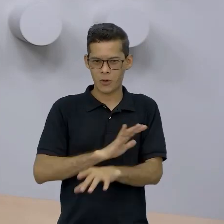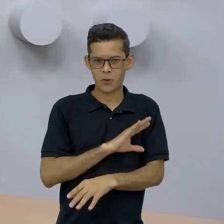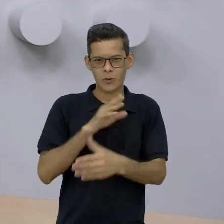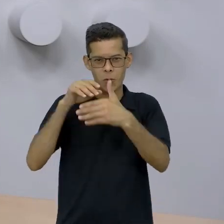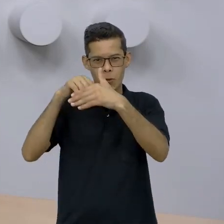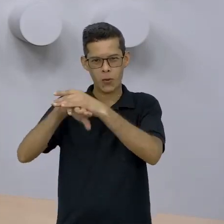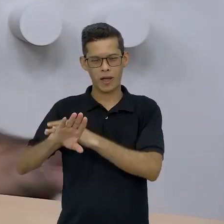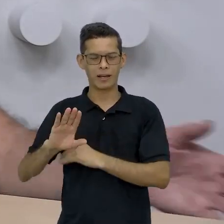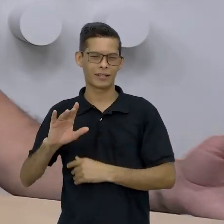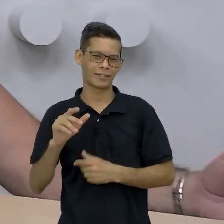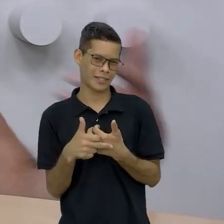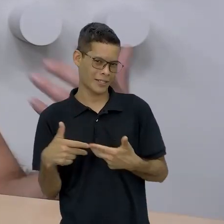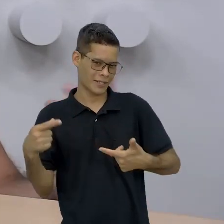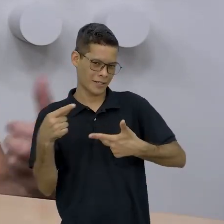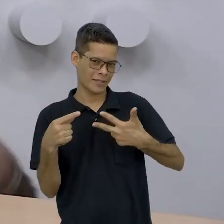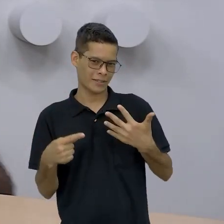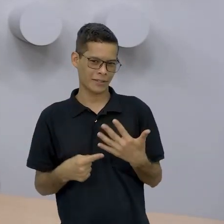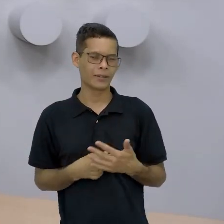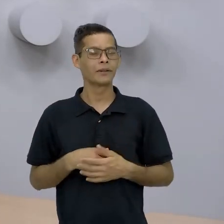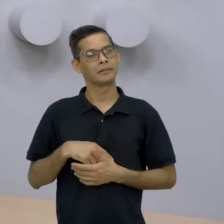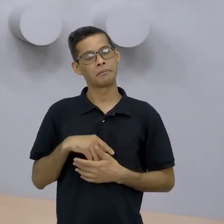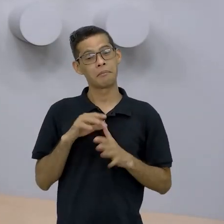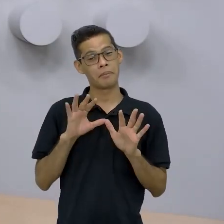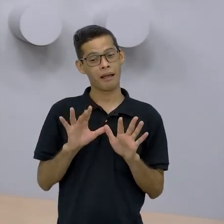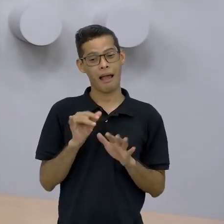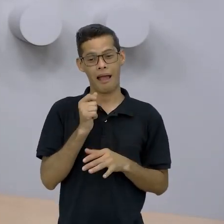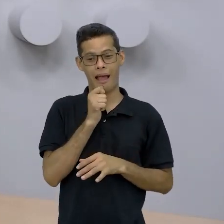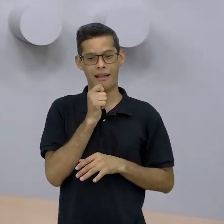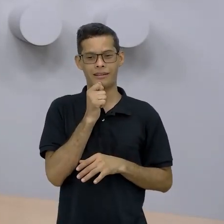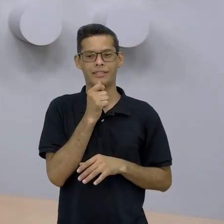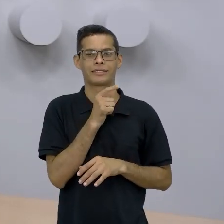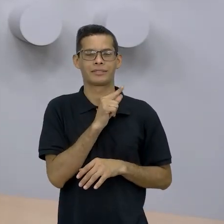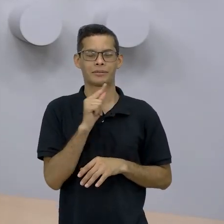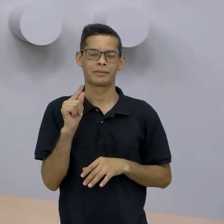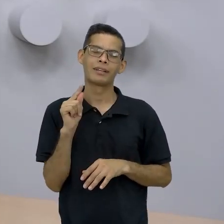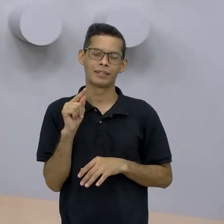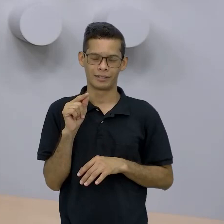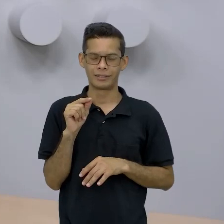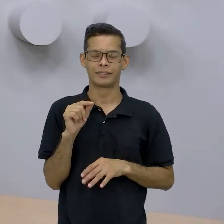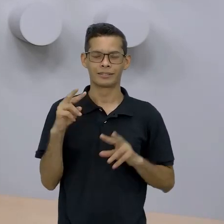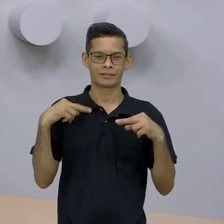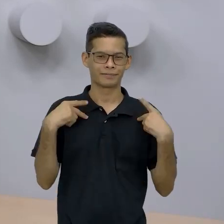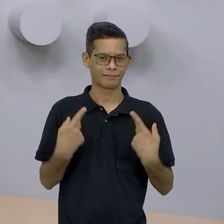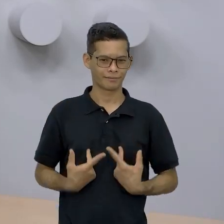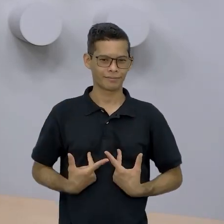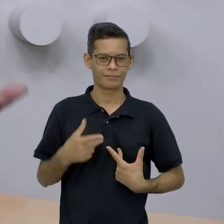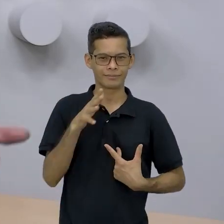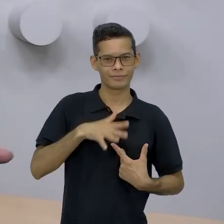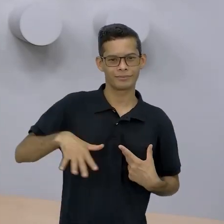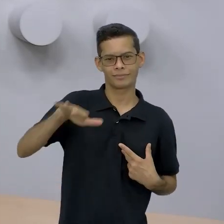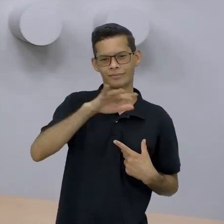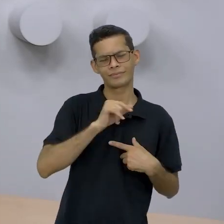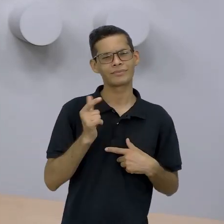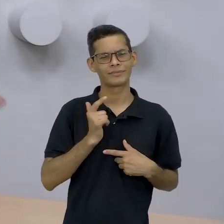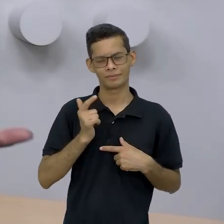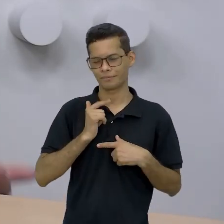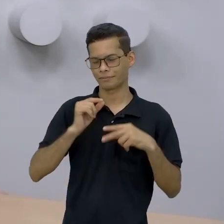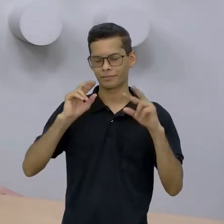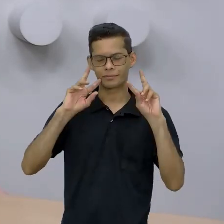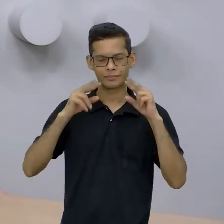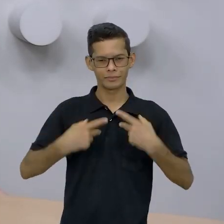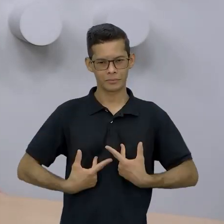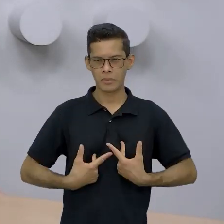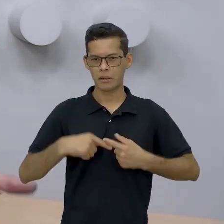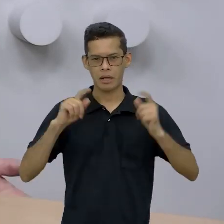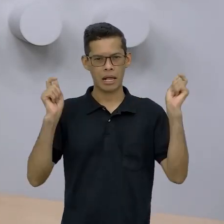Mas ainda, estou usando advérbio aqui, né? Ainda é a humanidade que tem maior capacidade de produzir